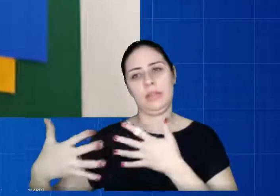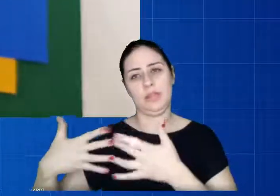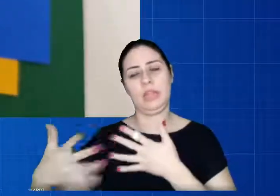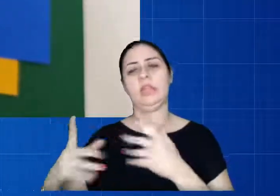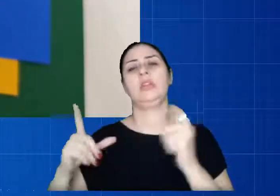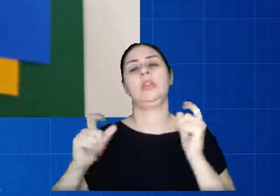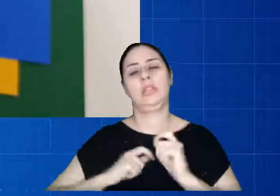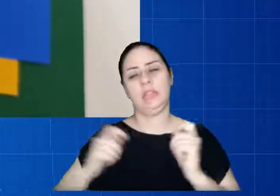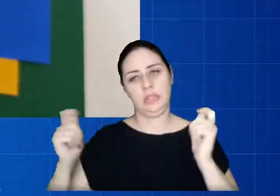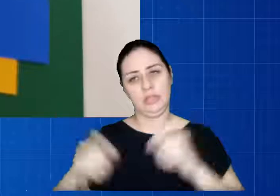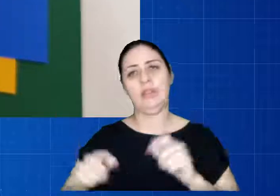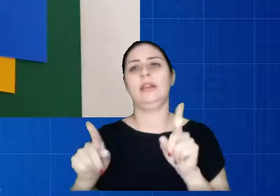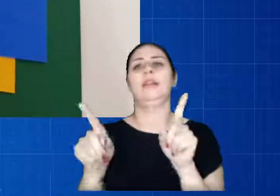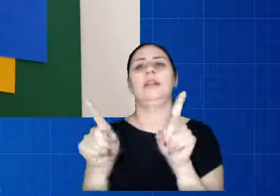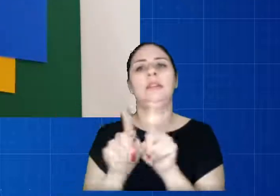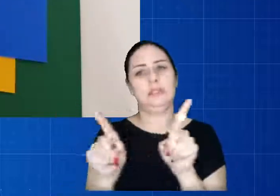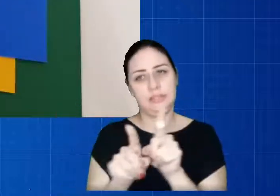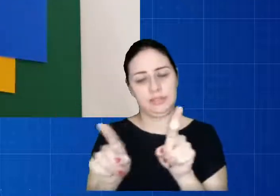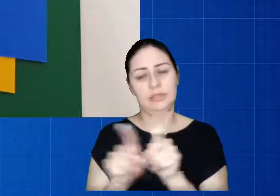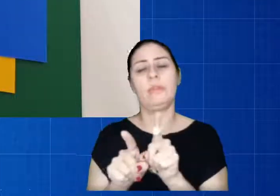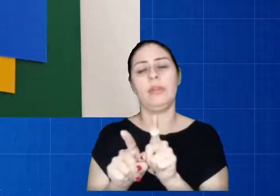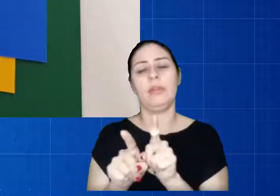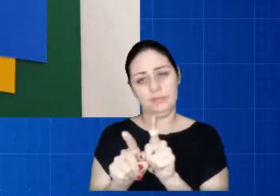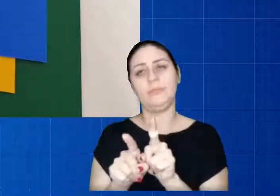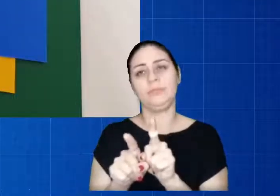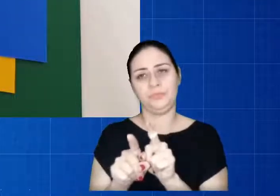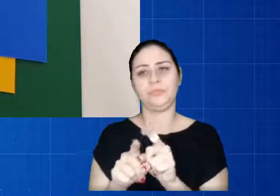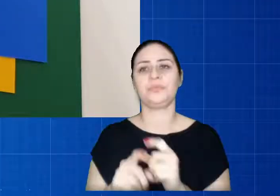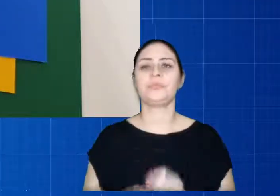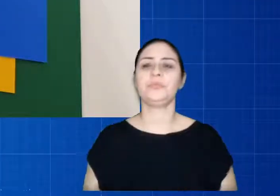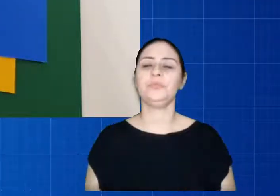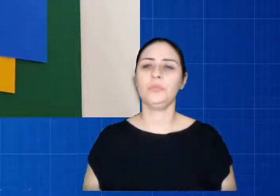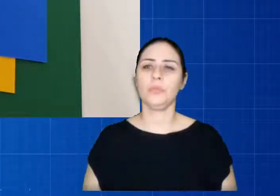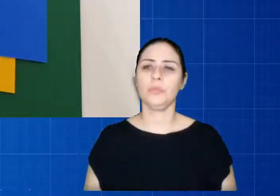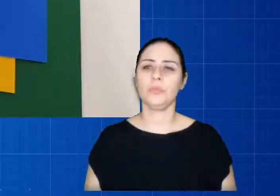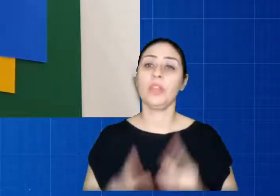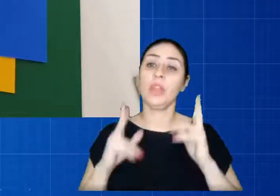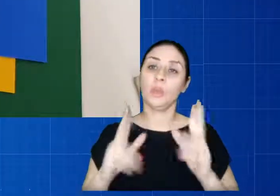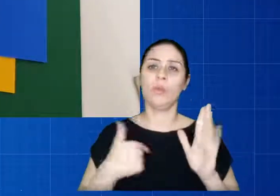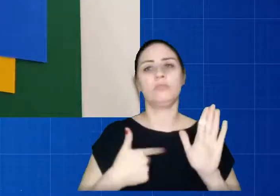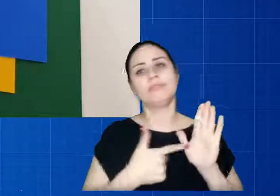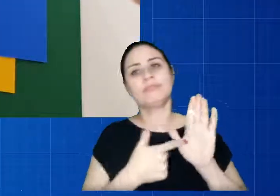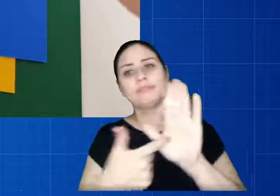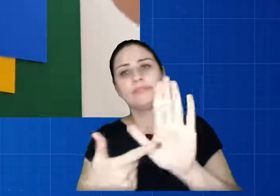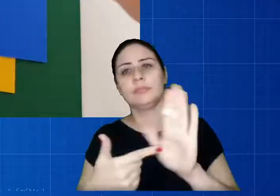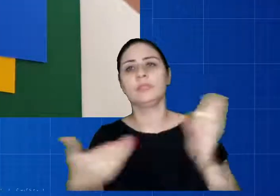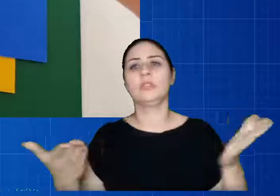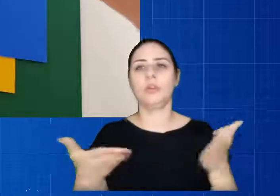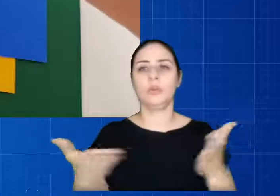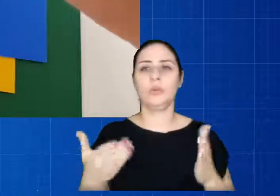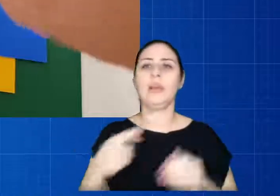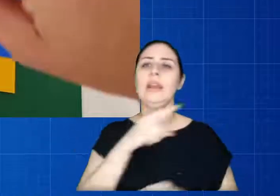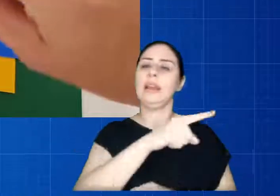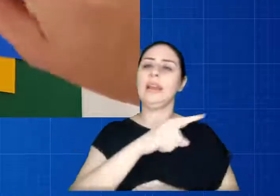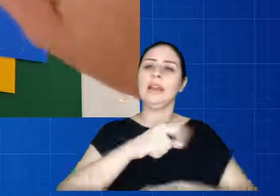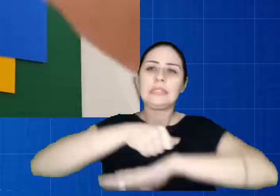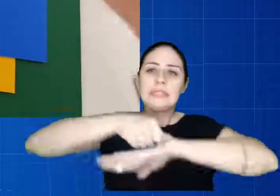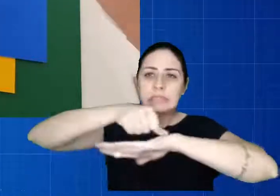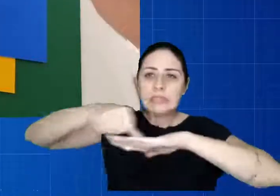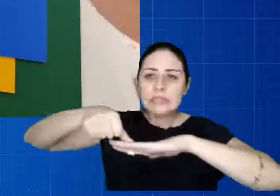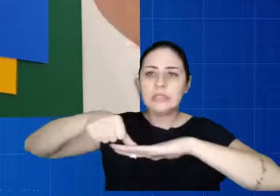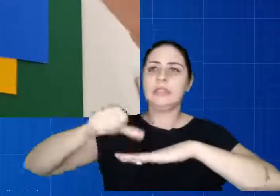usar, você consegue a transparência aí dos dois lados. Como eu estou mostrando para você, essa fita dupla face que eu estou